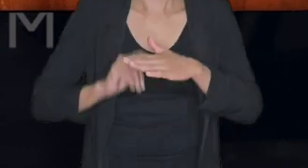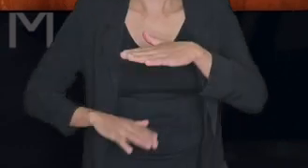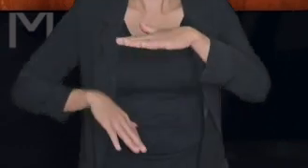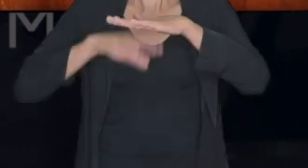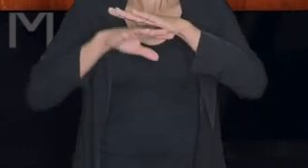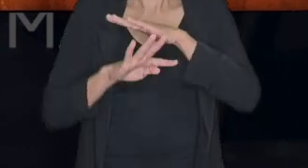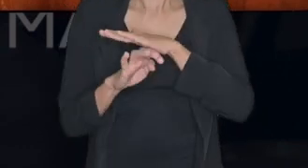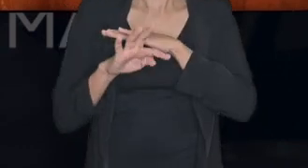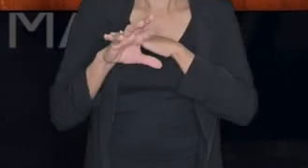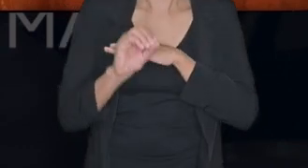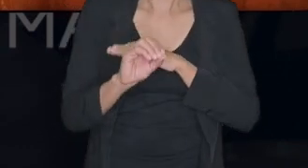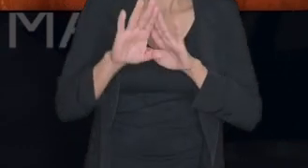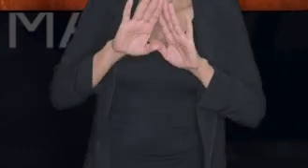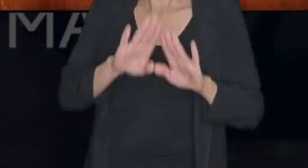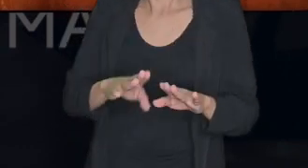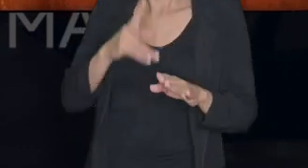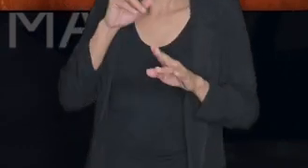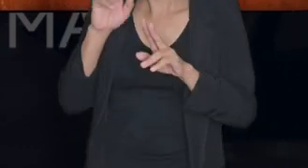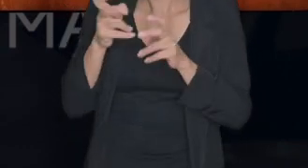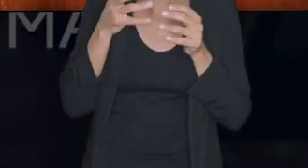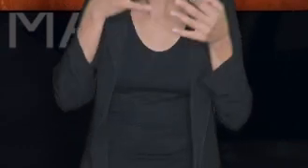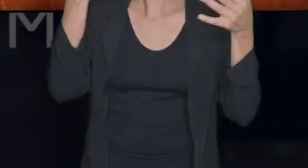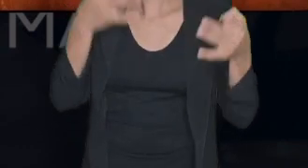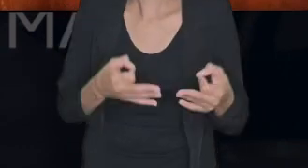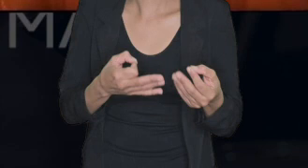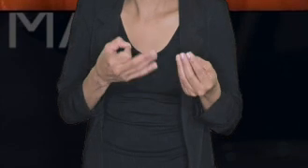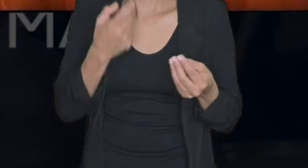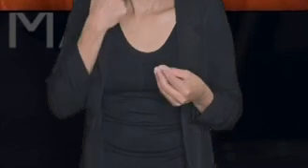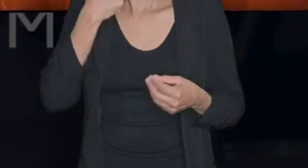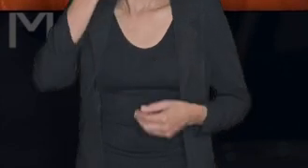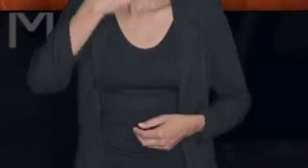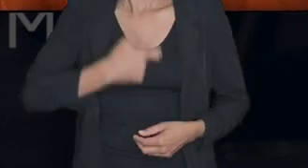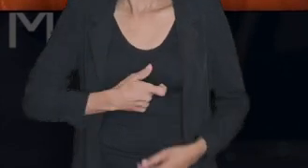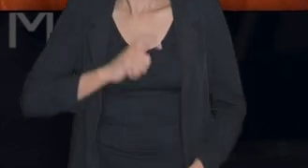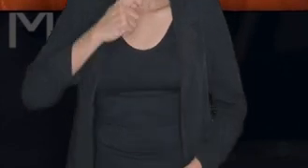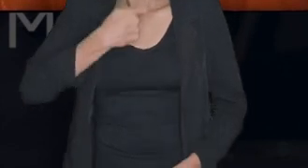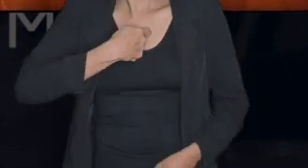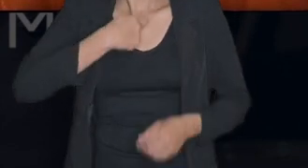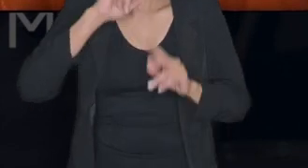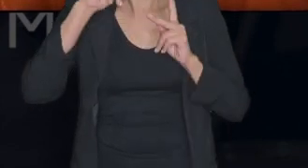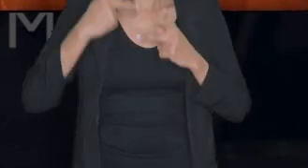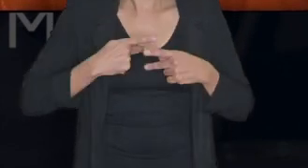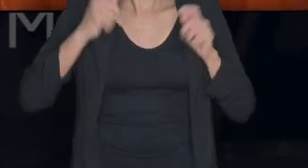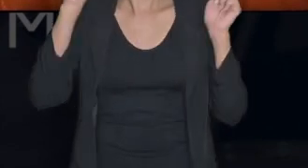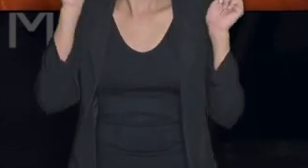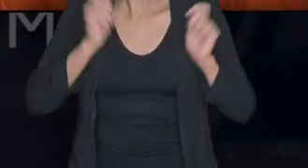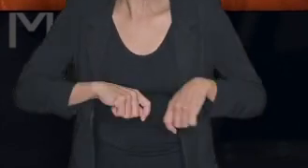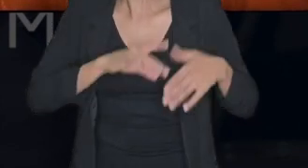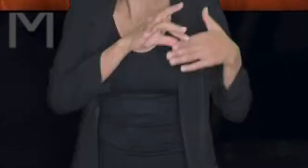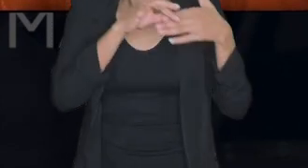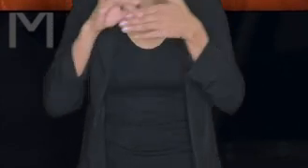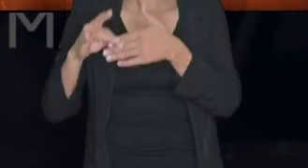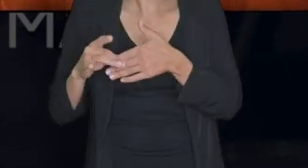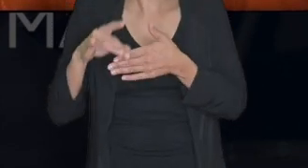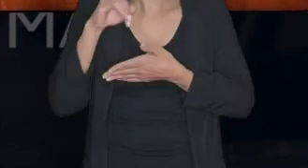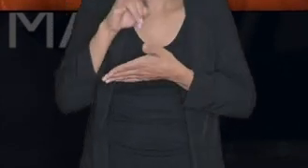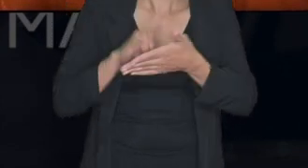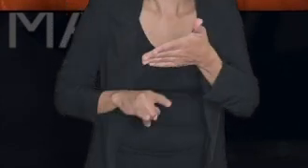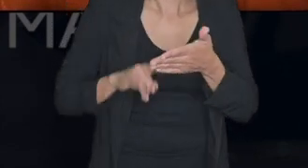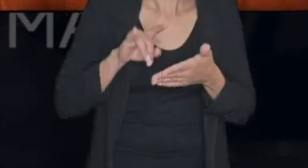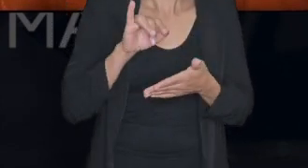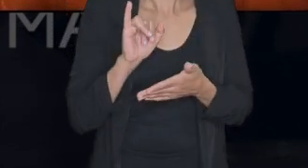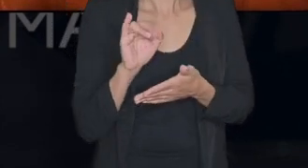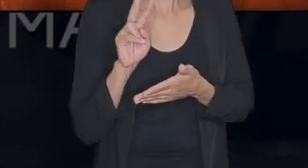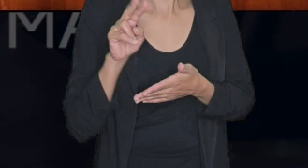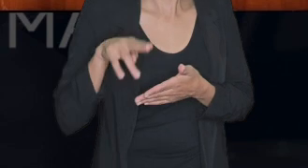repare, eu, herdeiro, posso levar o inventário extrajudicial para qualquer